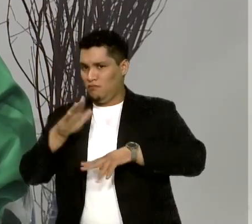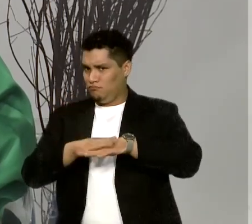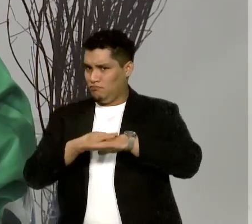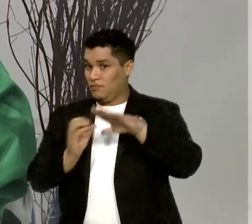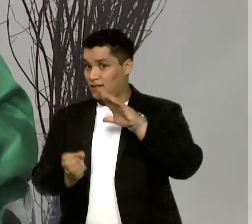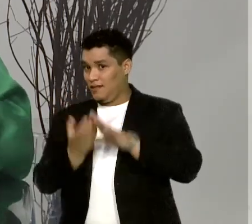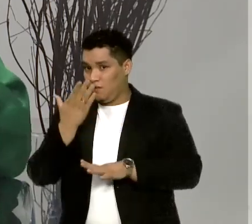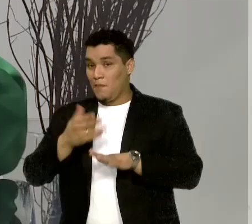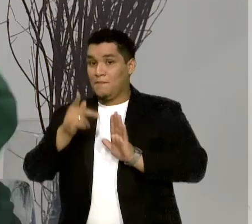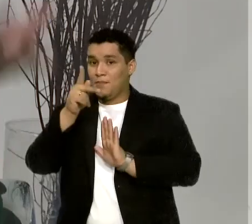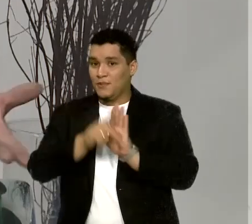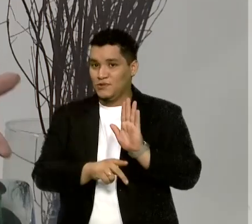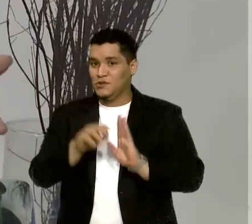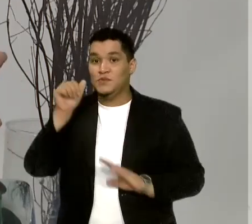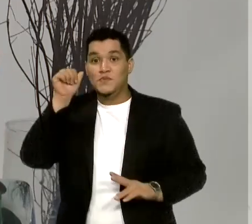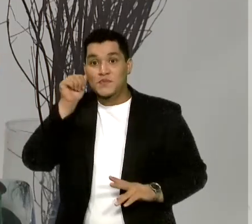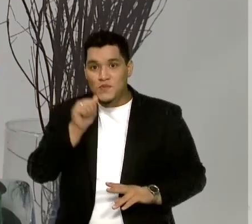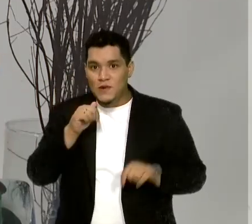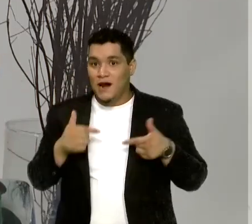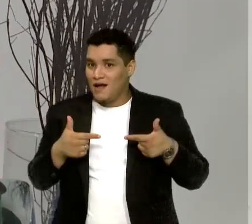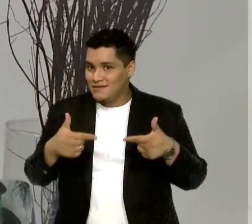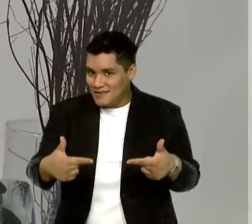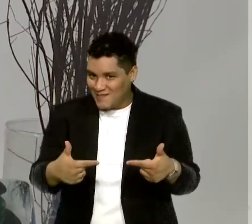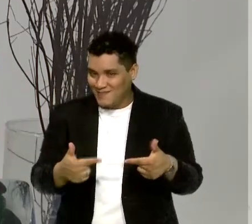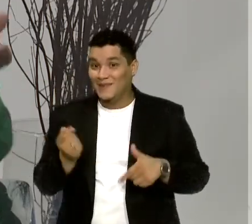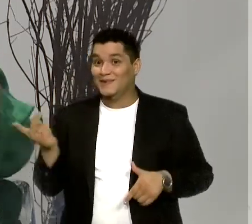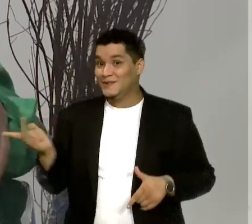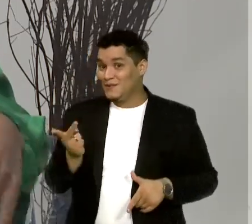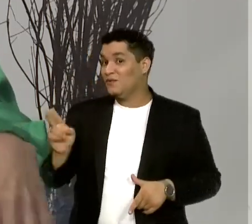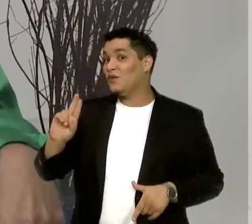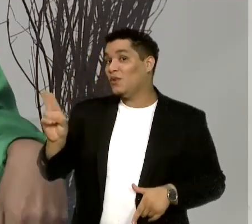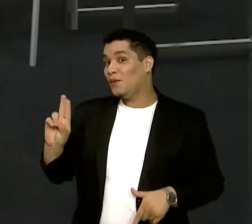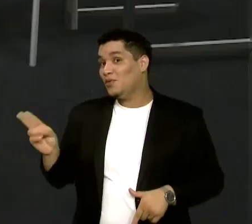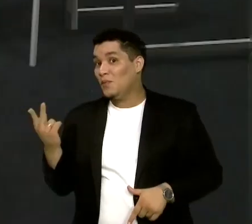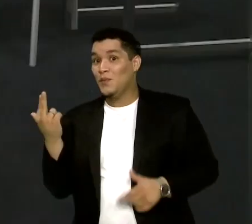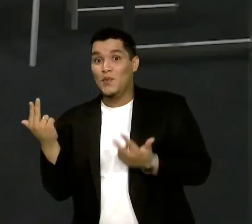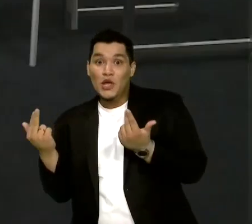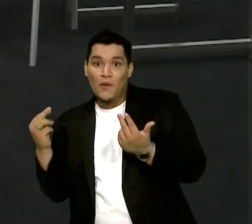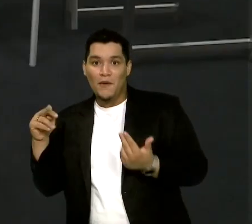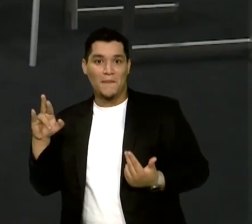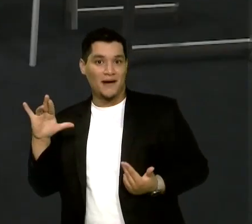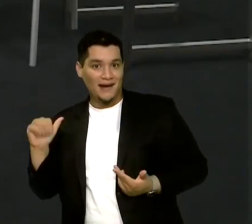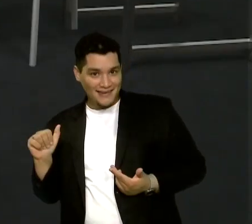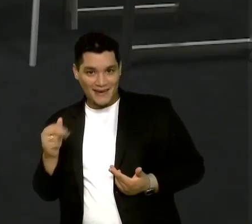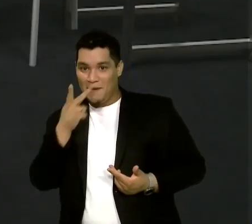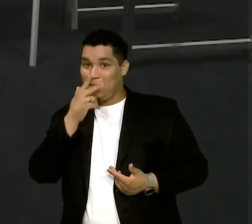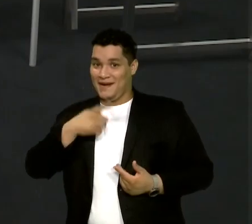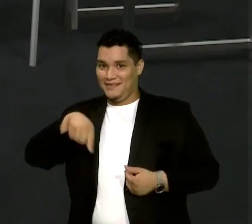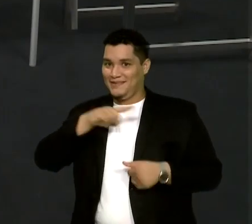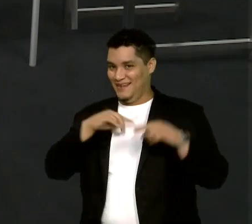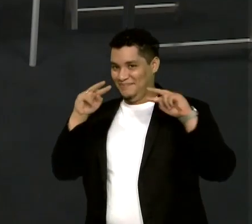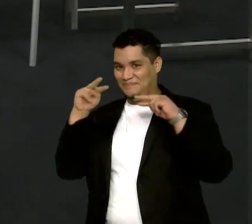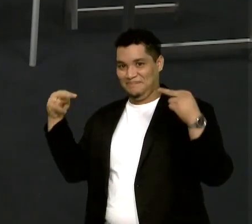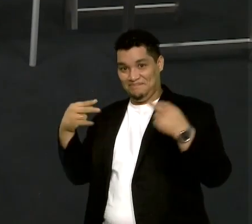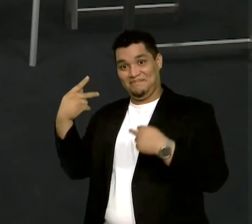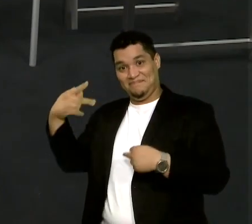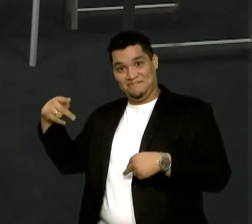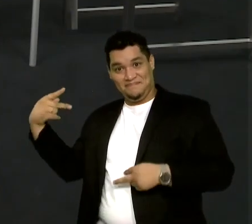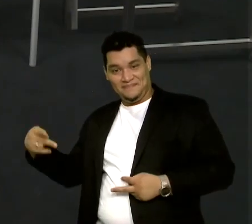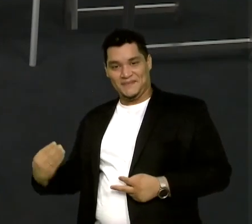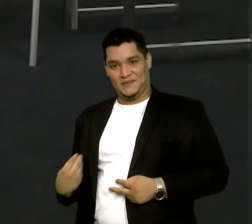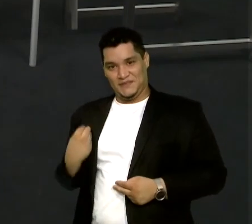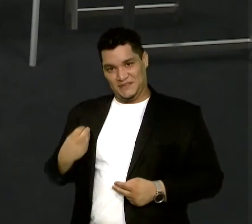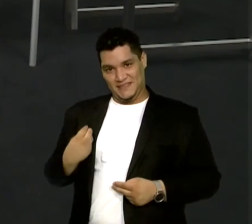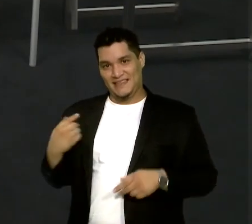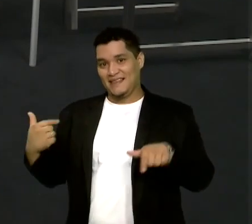Ação. Duas Marias que têm visibilidade nesse programa que foi feito para dar visibilidade às mulheres.